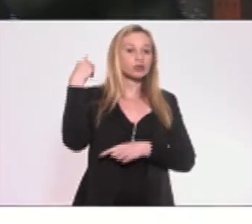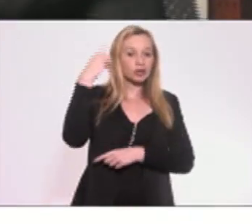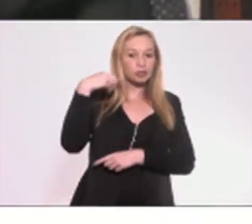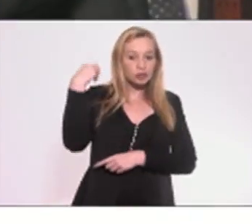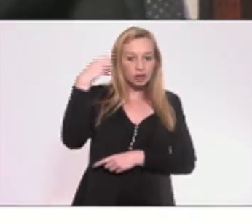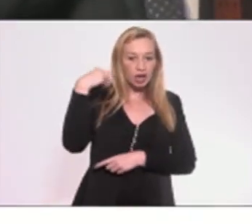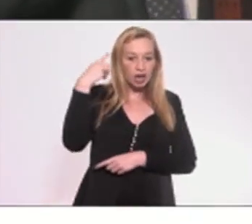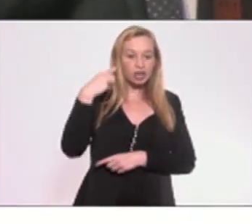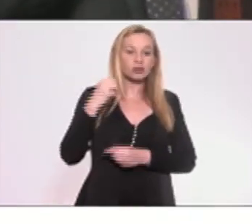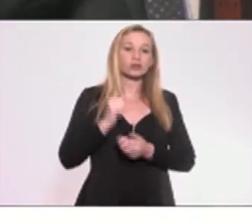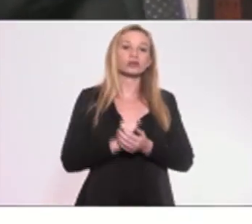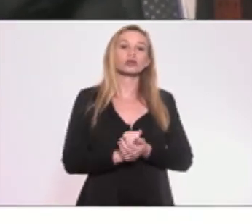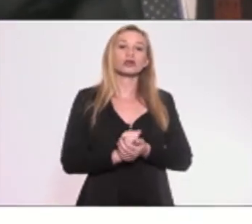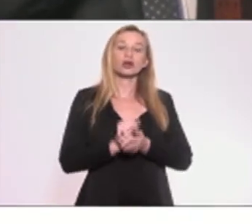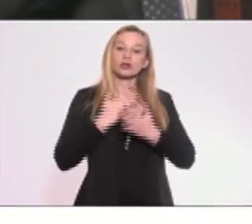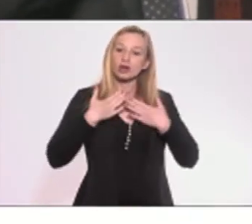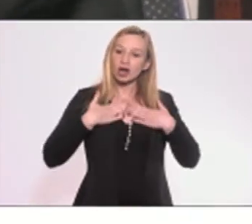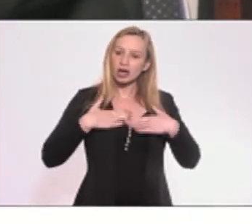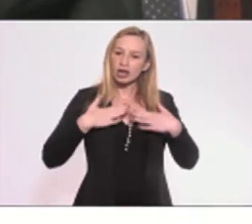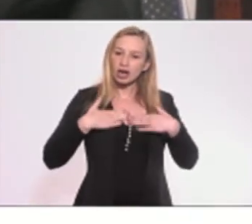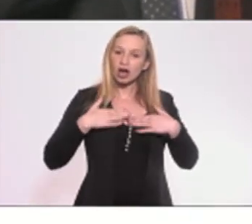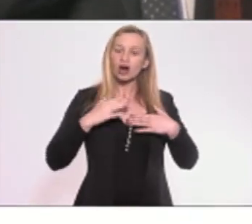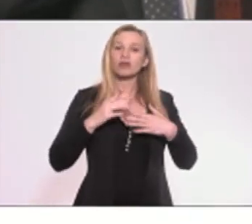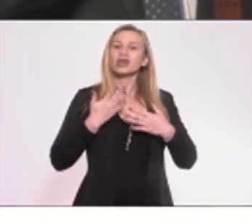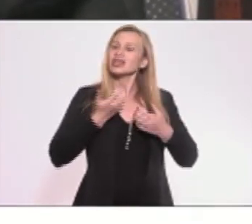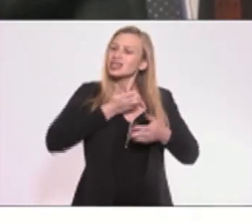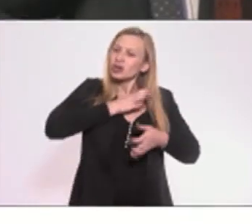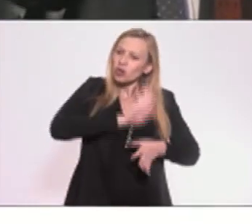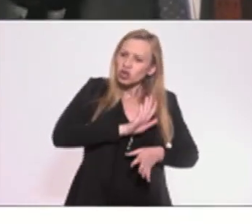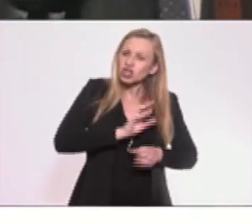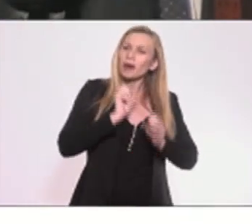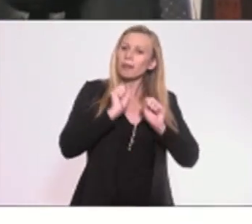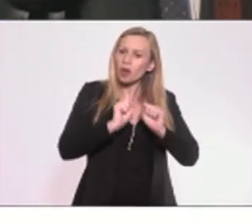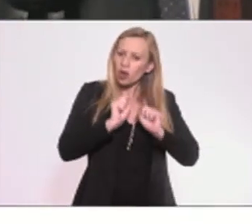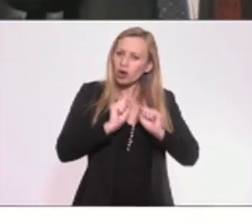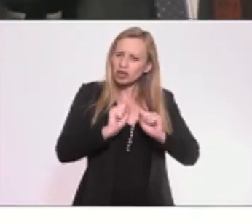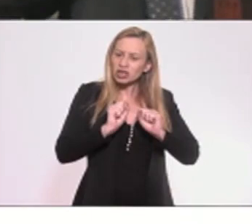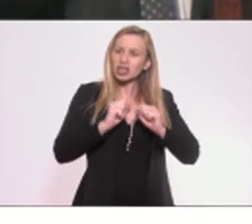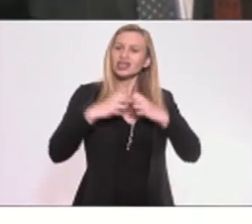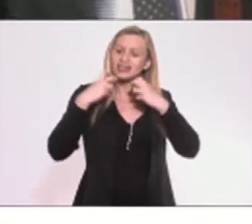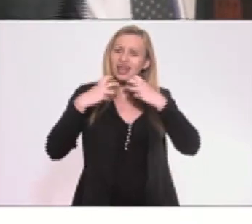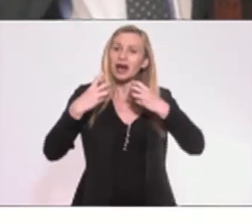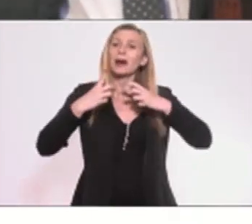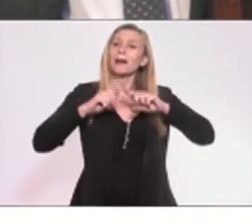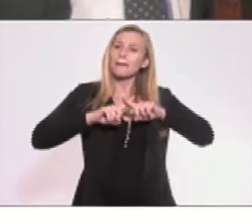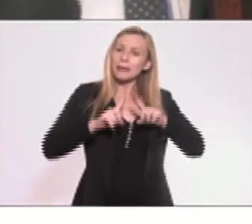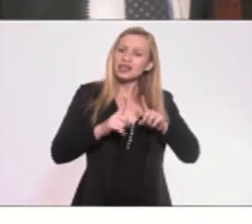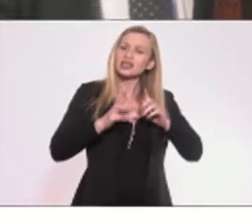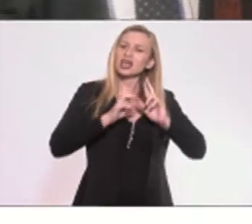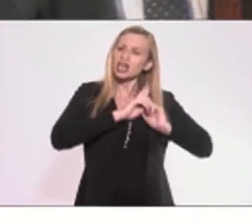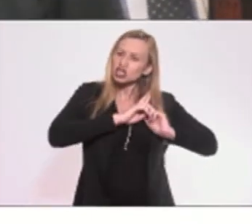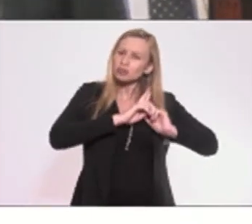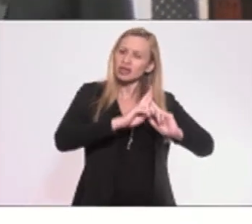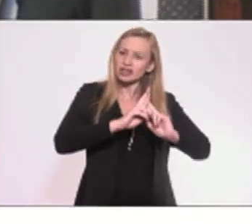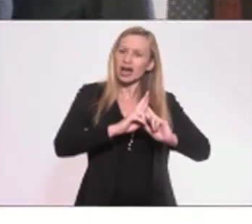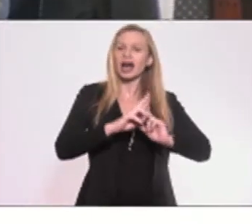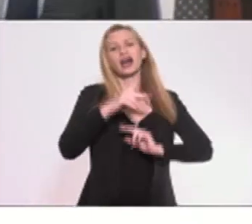Gostando, aplaude. Não gostando, podem vaiar. Mas, por favor, respeitar